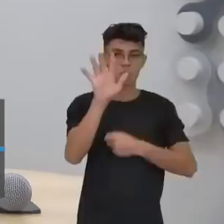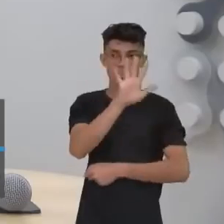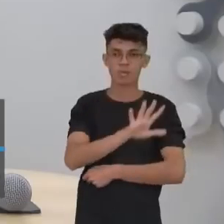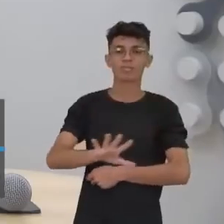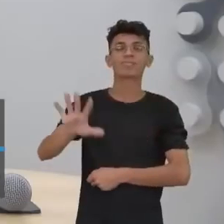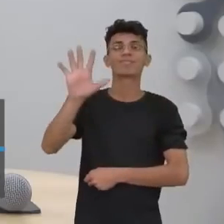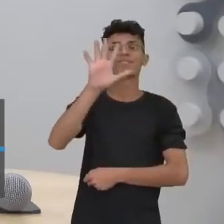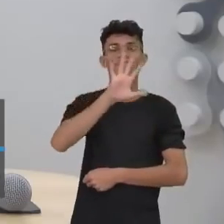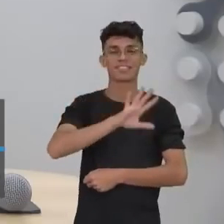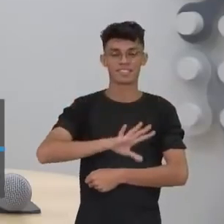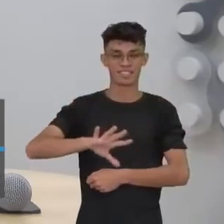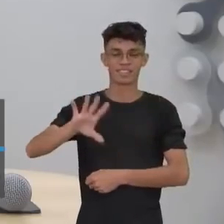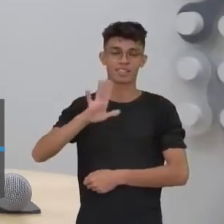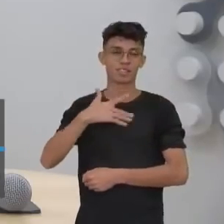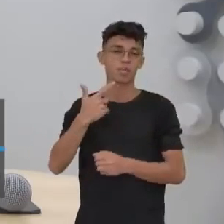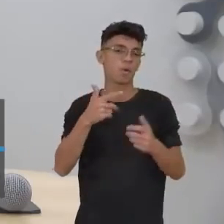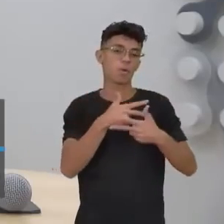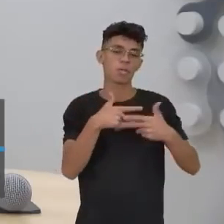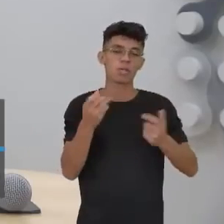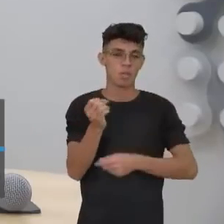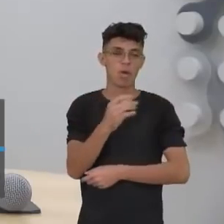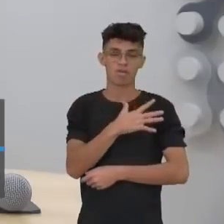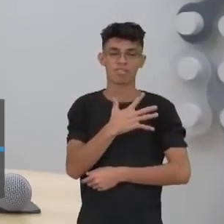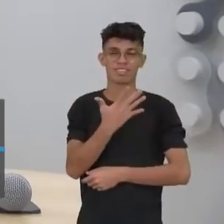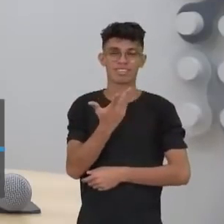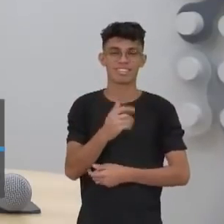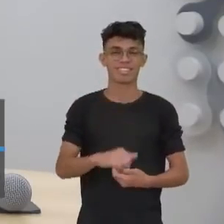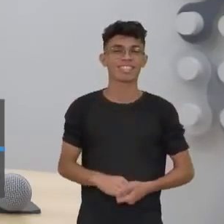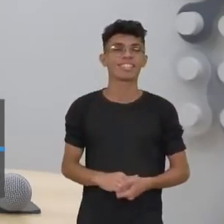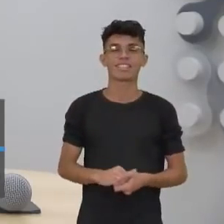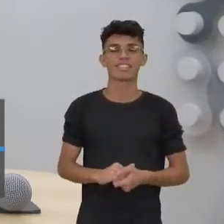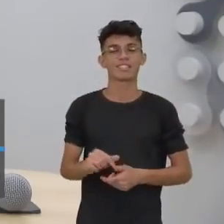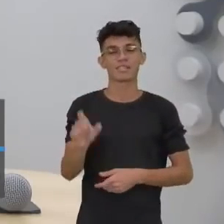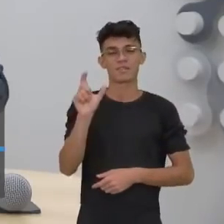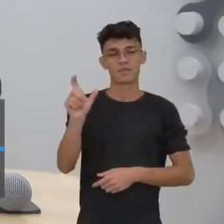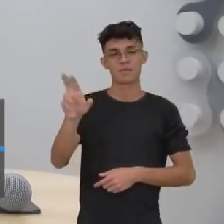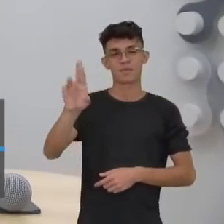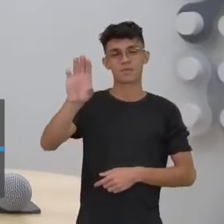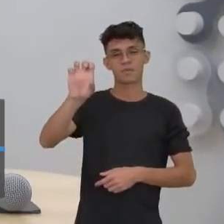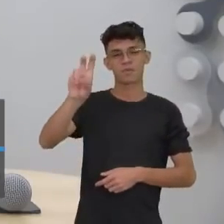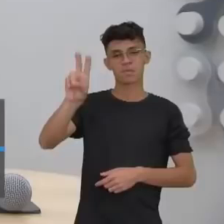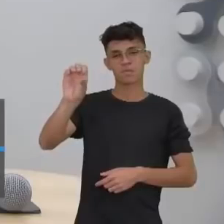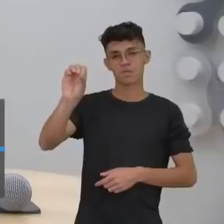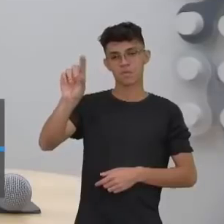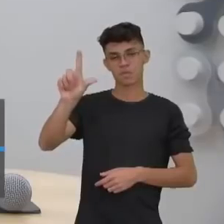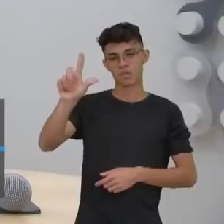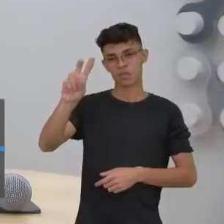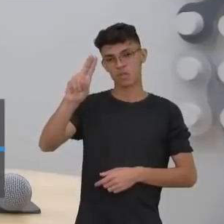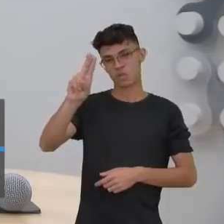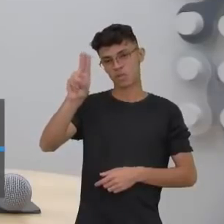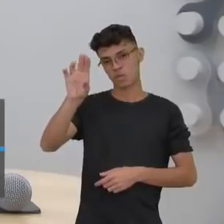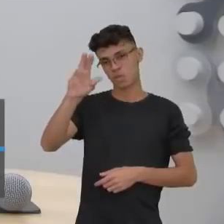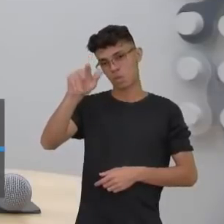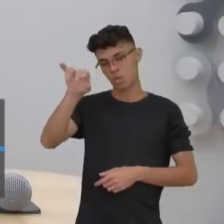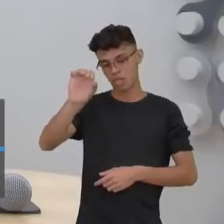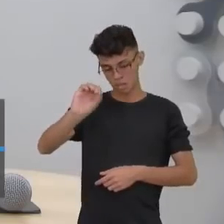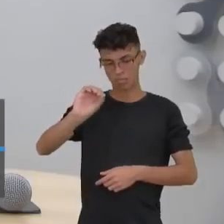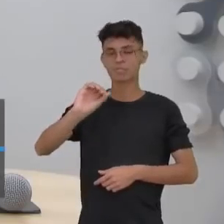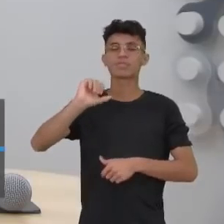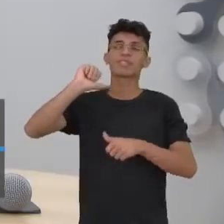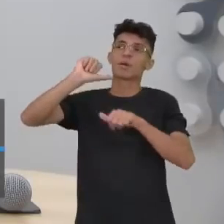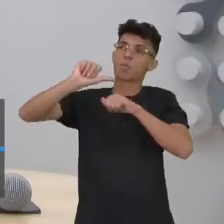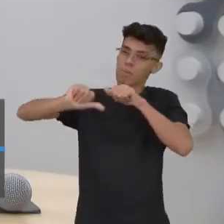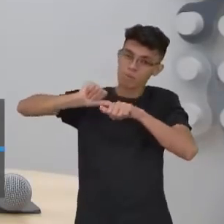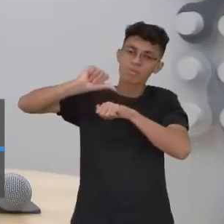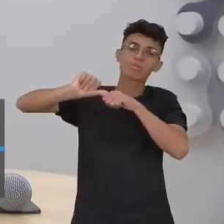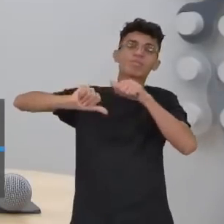uma coisa nova. Pois é, né? Quando a gente usa essa palavra revolução, né? Vamos revolucionar, é mudar